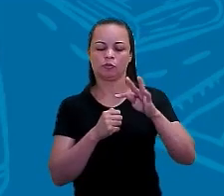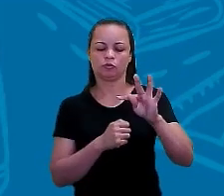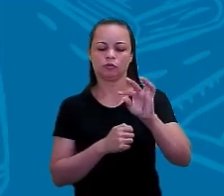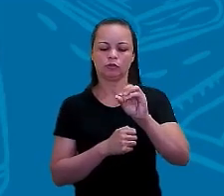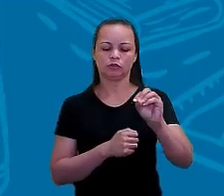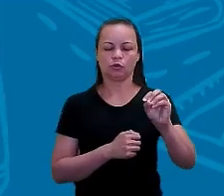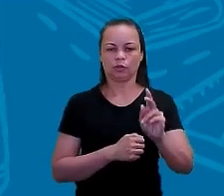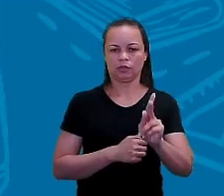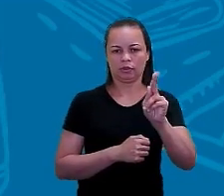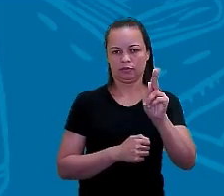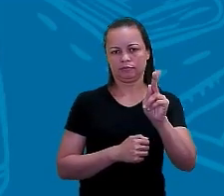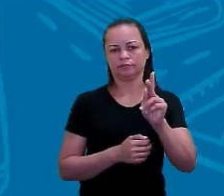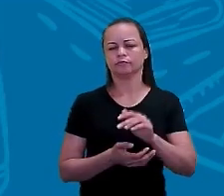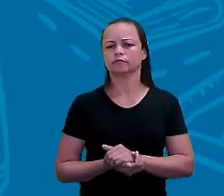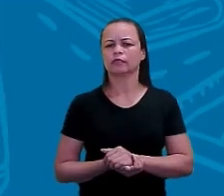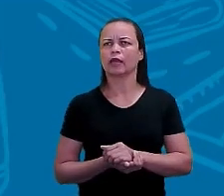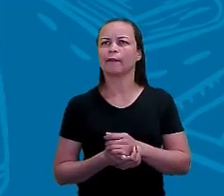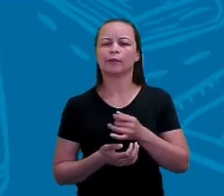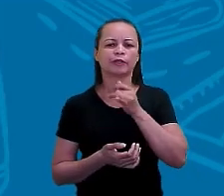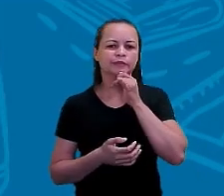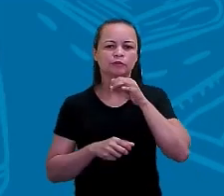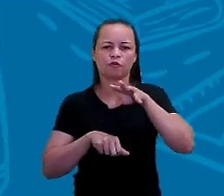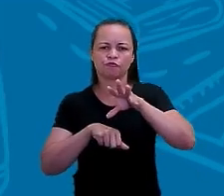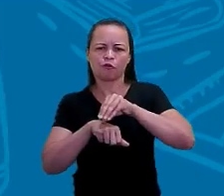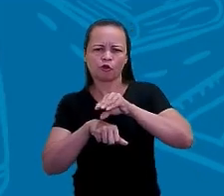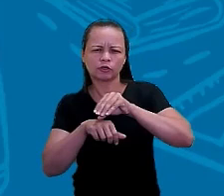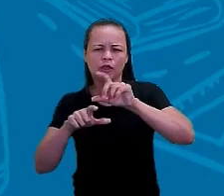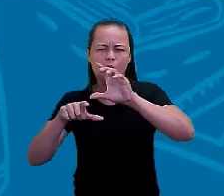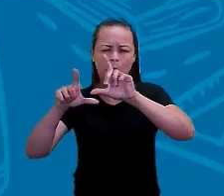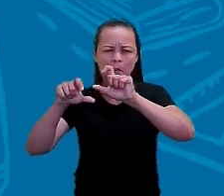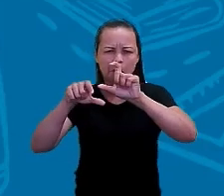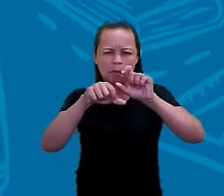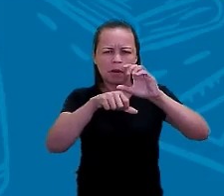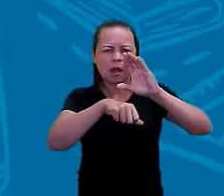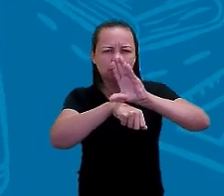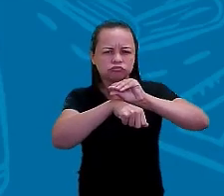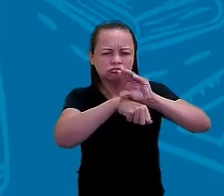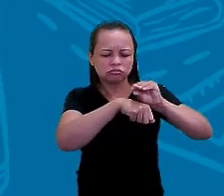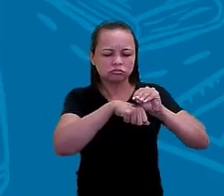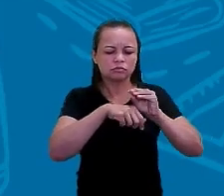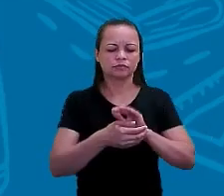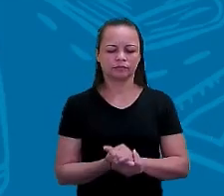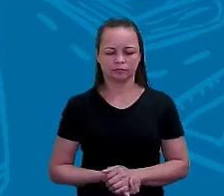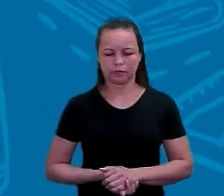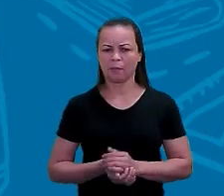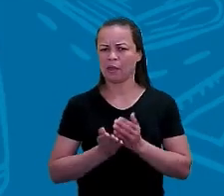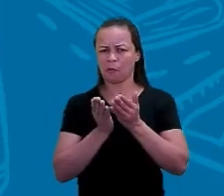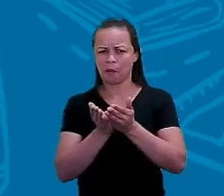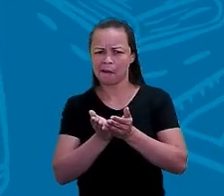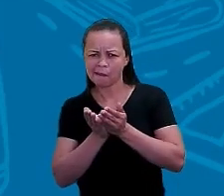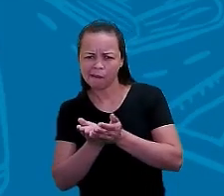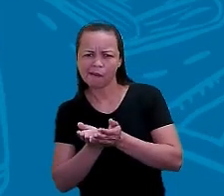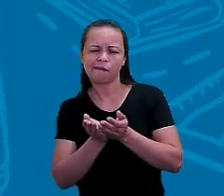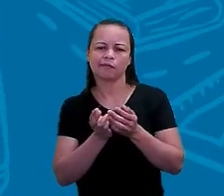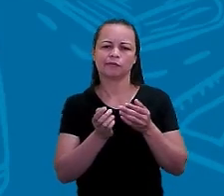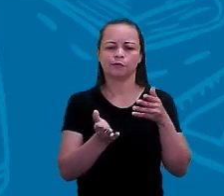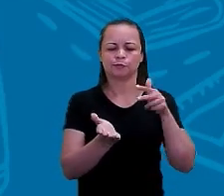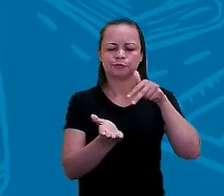pegar. Take a picture, tirar uma fotografia, né? Take a ferry, né? Pegar uma embarcação, ok?